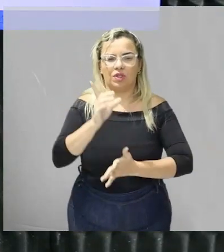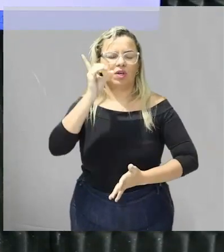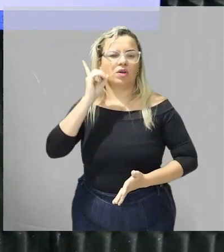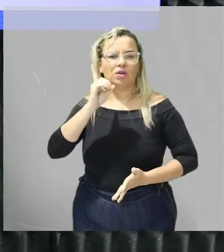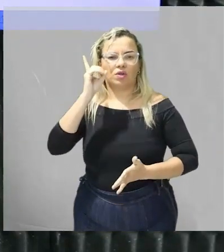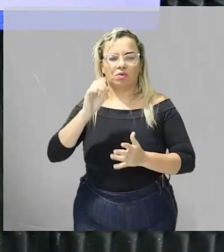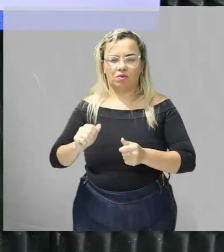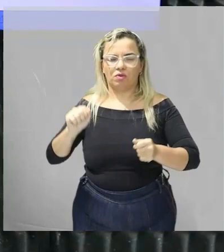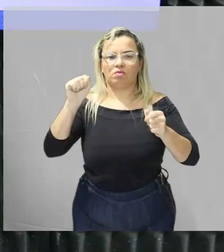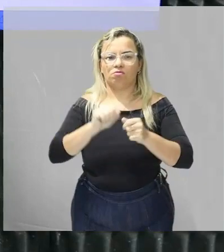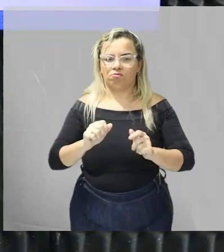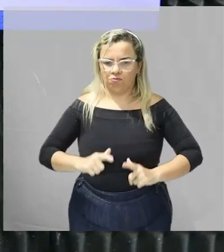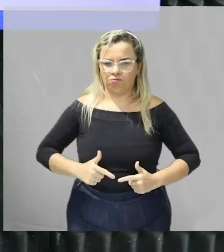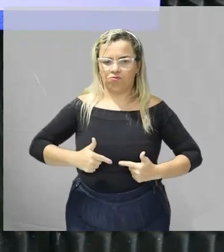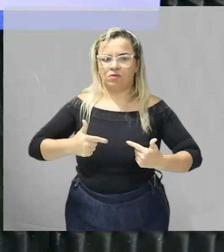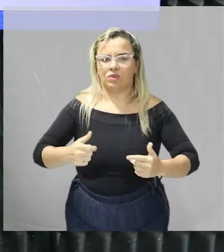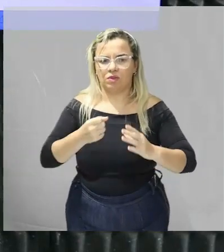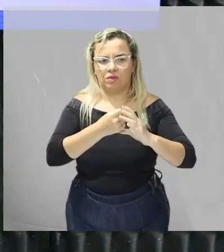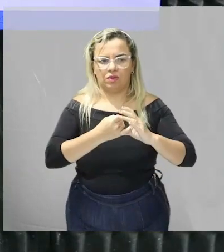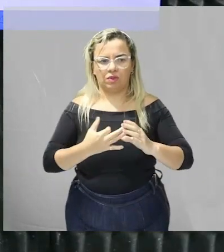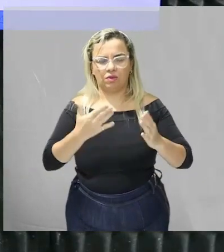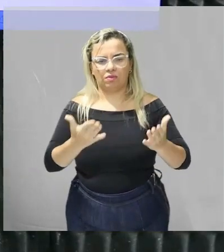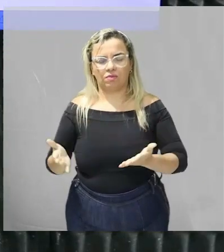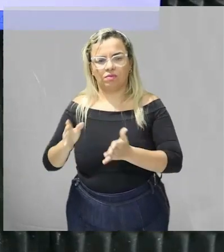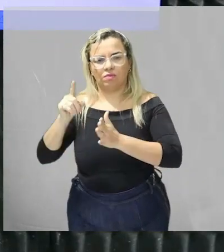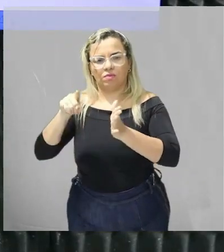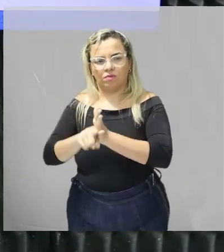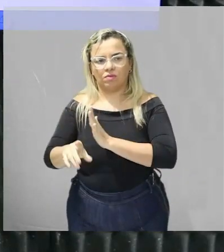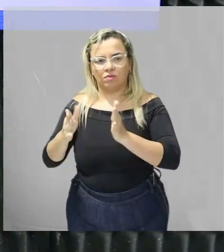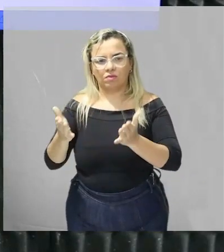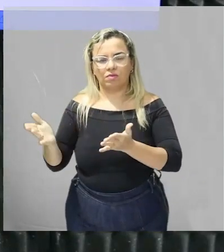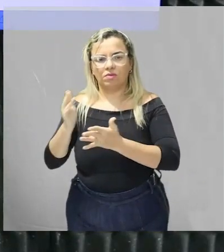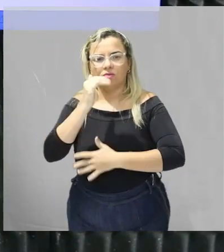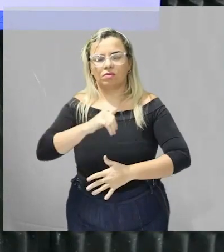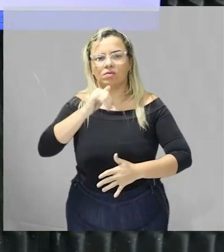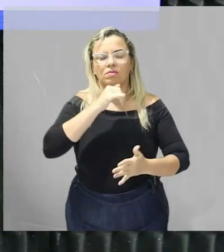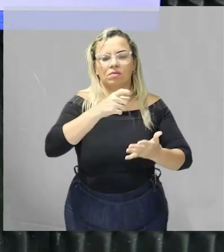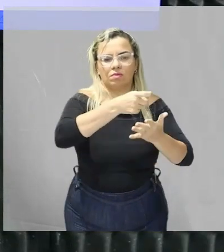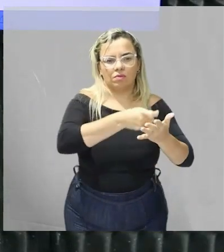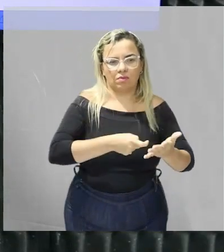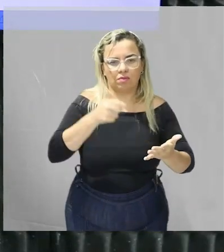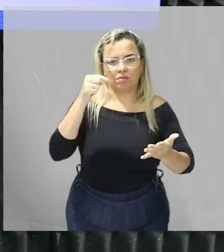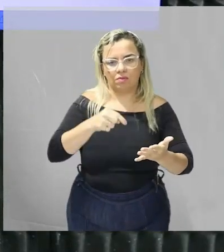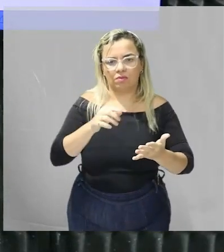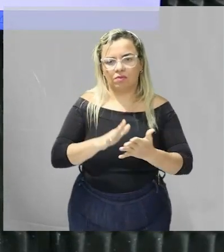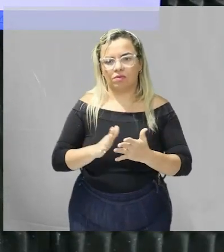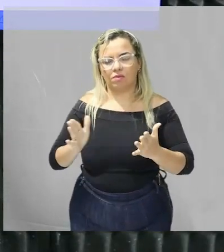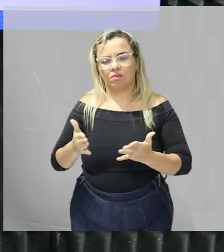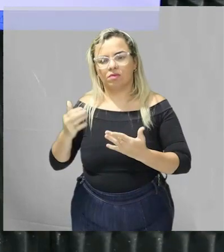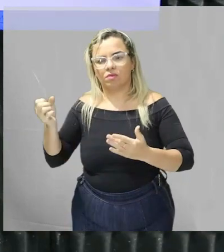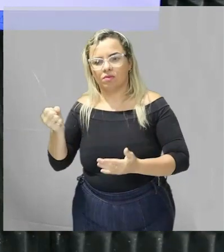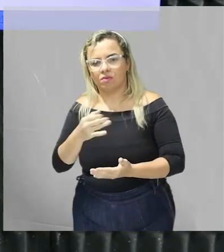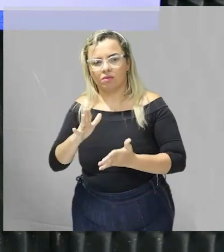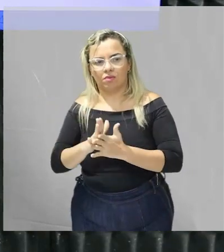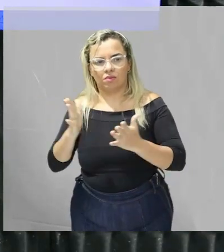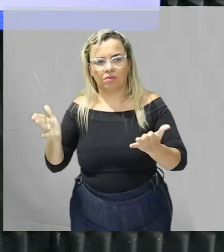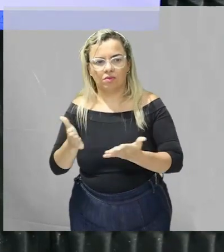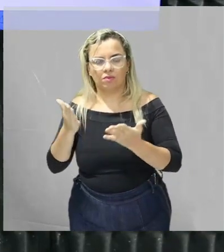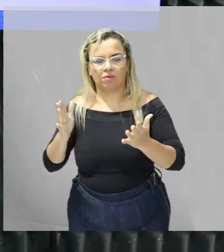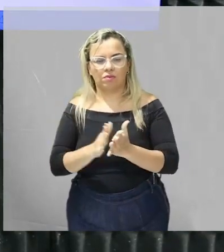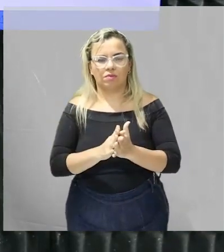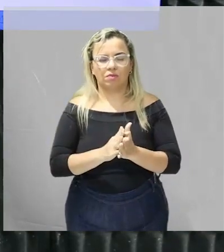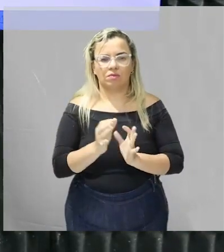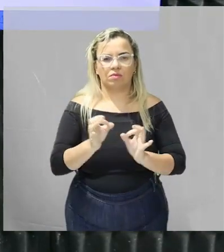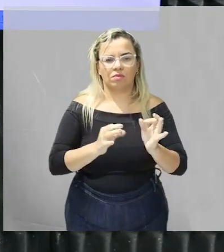essa ação devido a essas características. E ele te pergunta, né, tomando como exemplo o texto, qual tendência contemporânea impulsiona os Estados Unidos